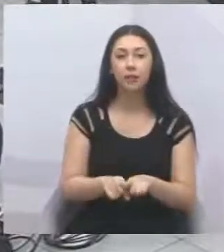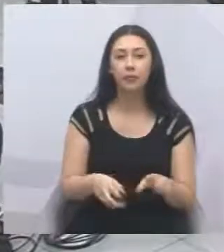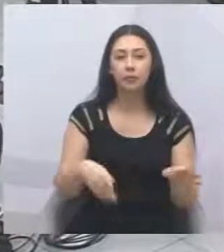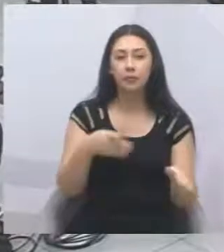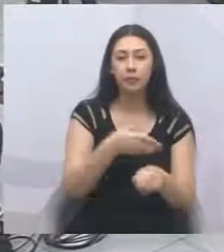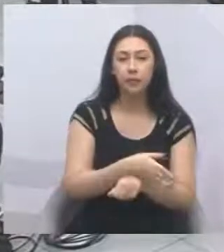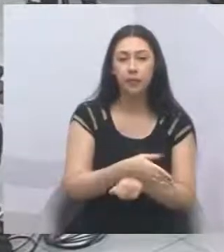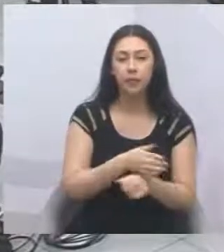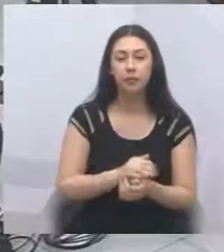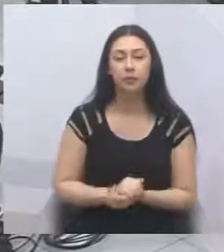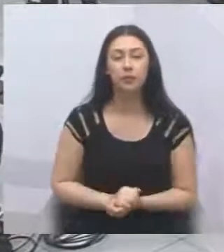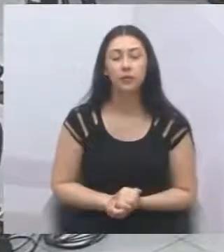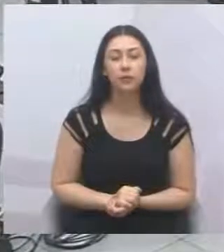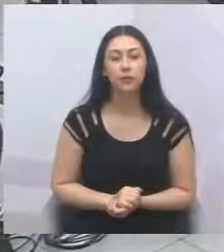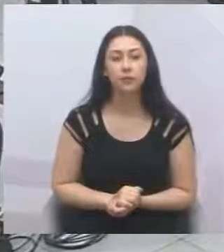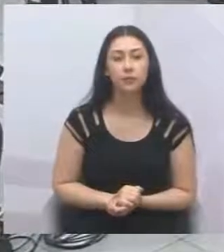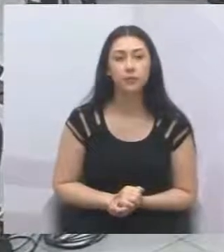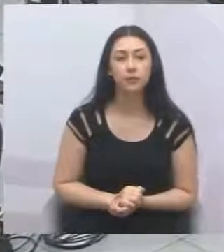também.